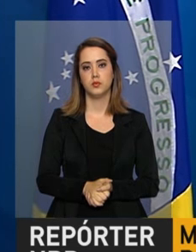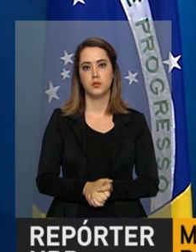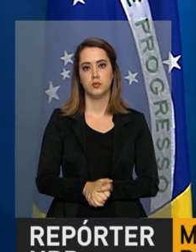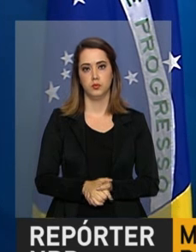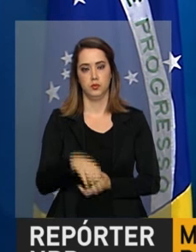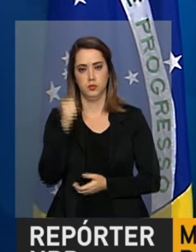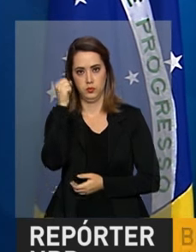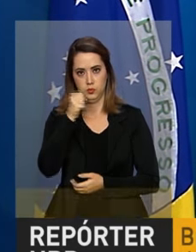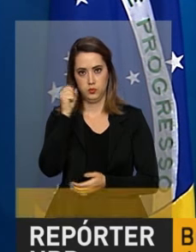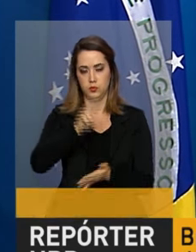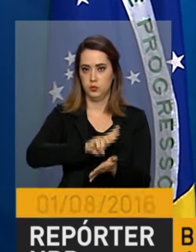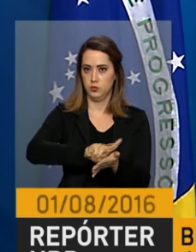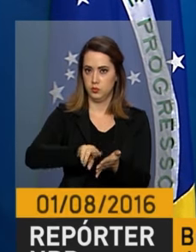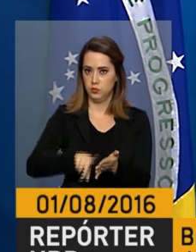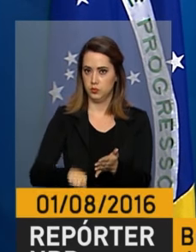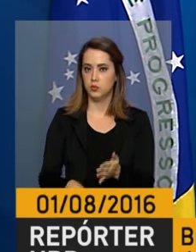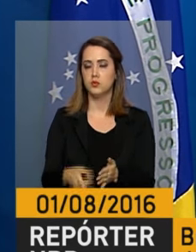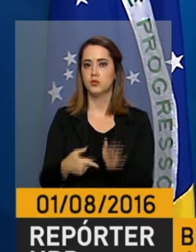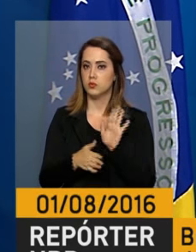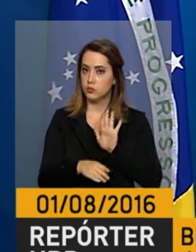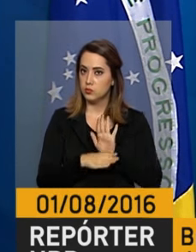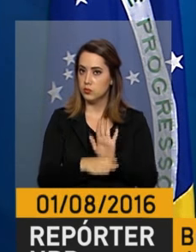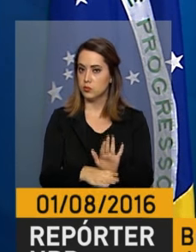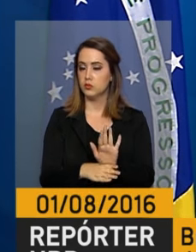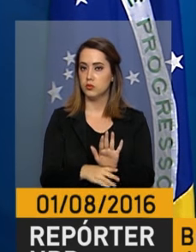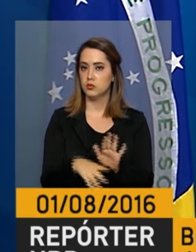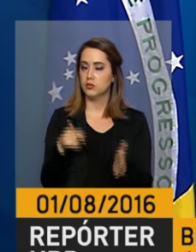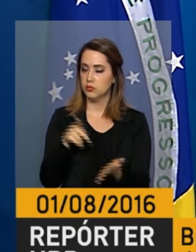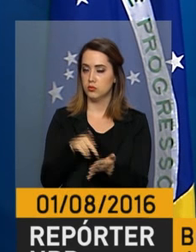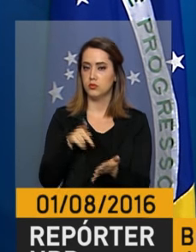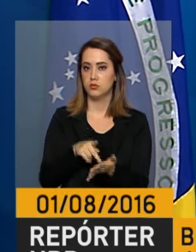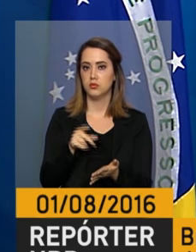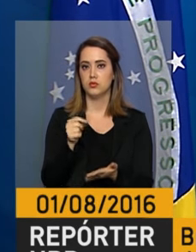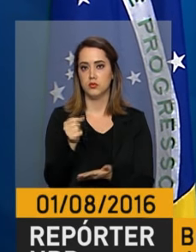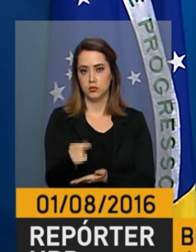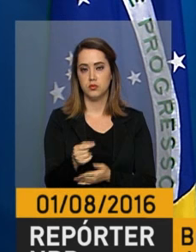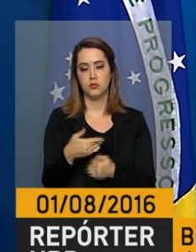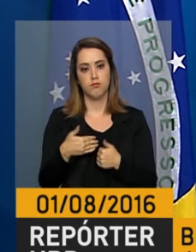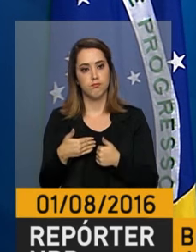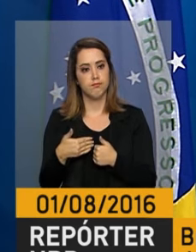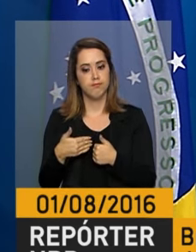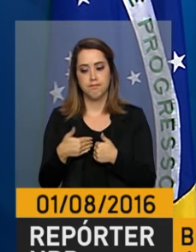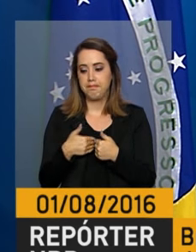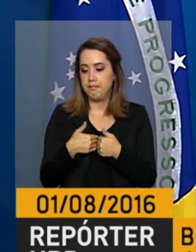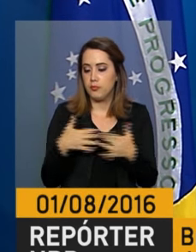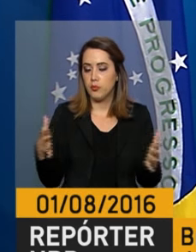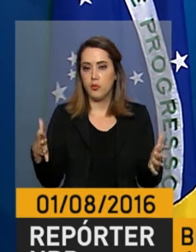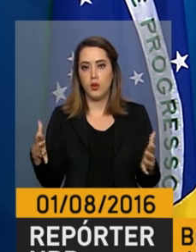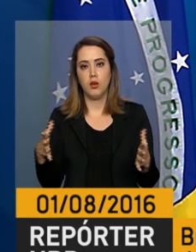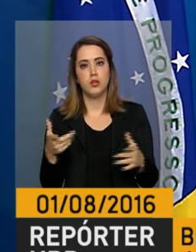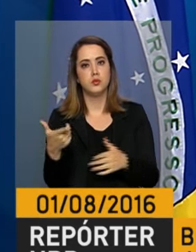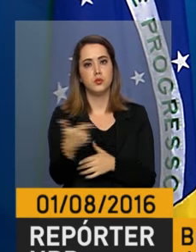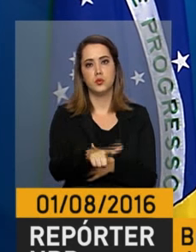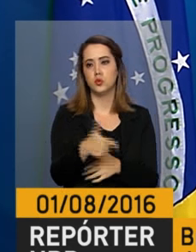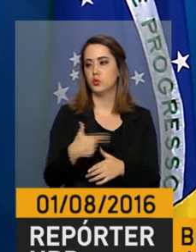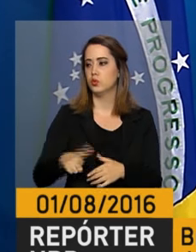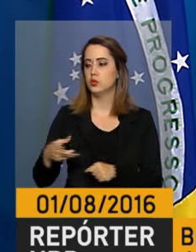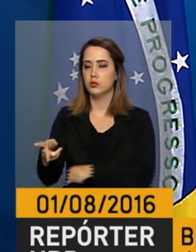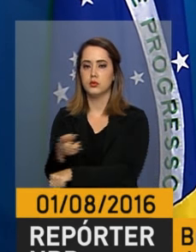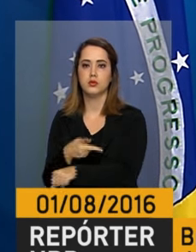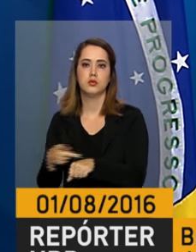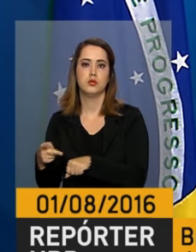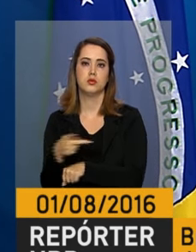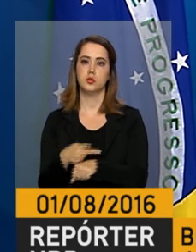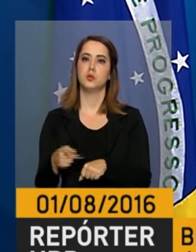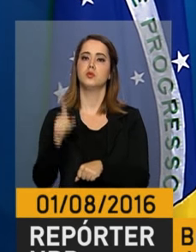o senador Wellington Fagundes, ajuda, na verdade, a abrir o mercado de outras praças.